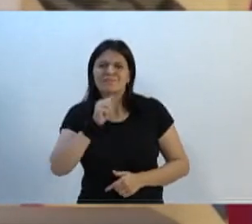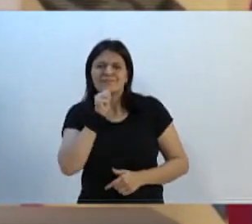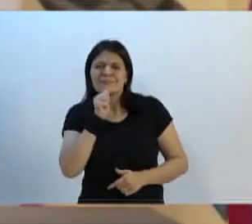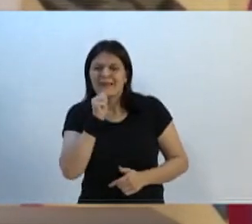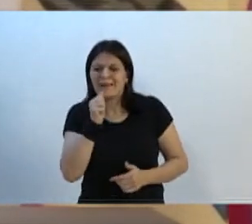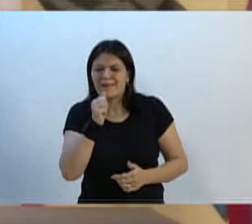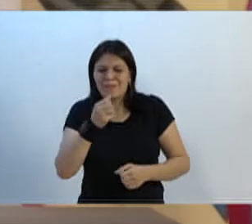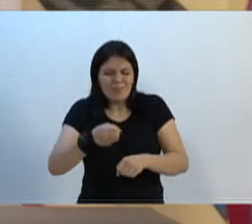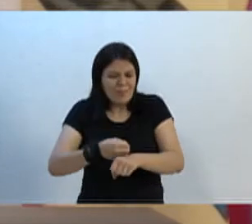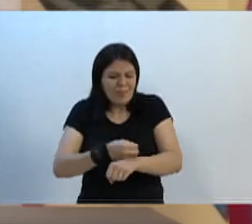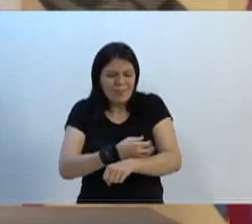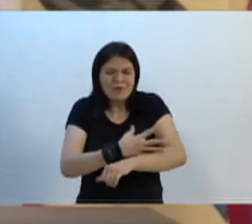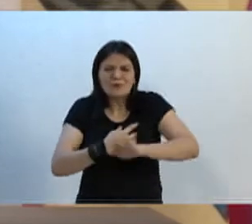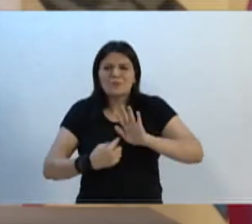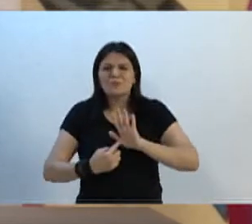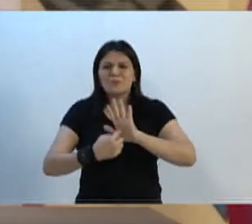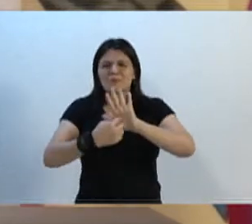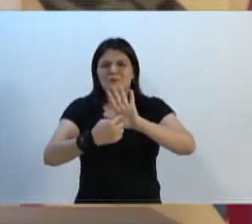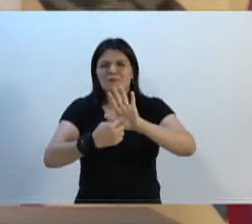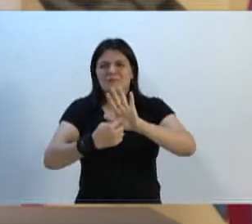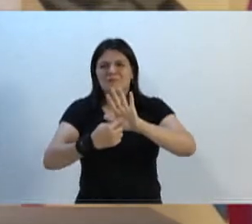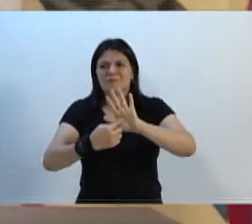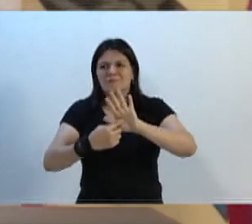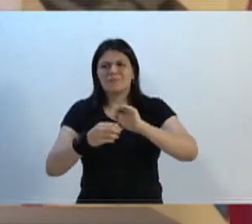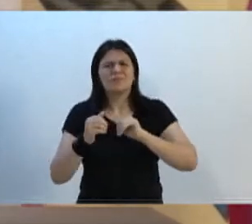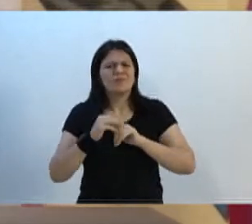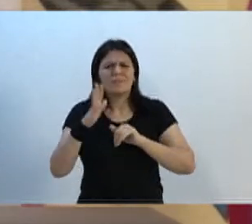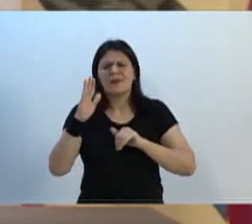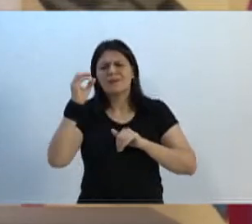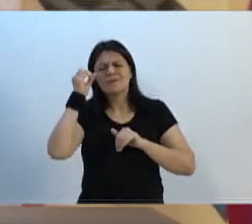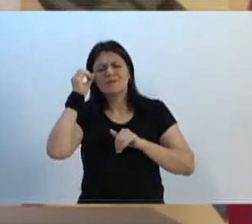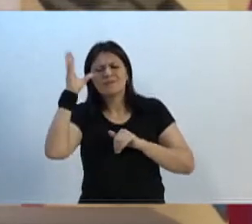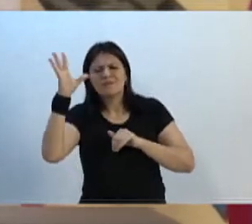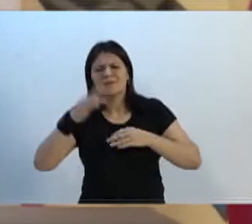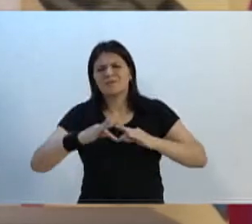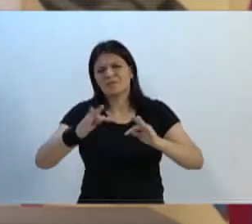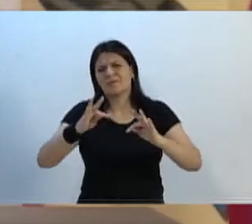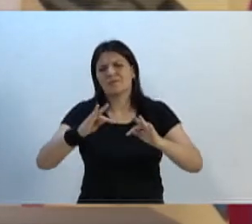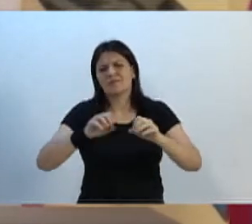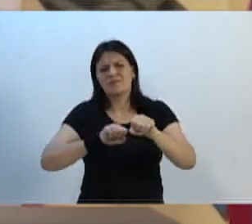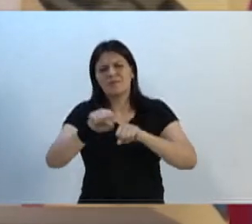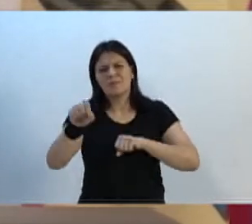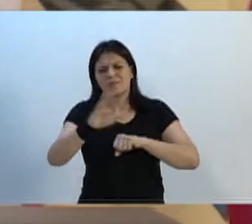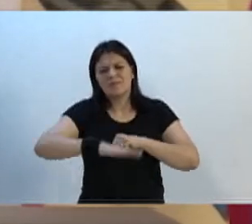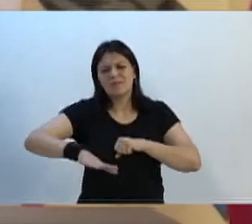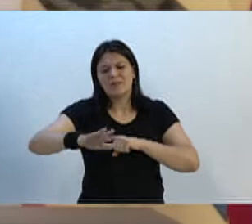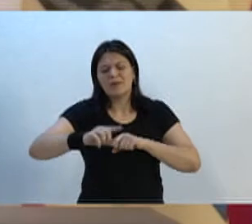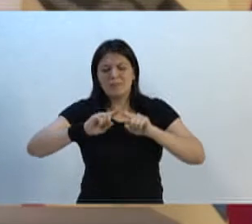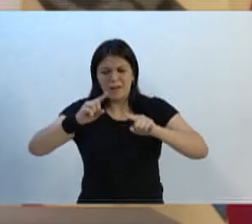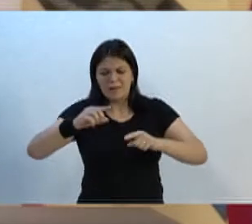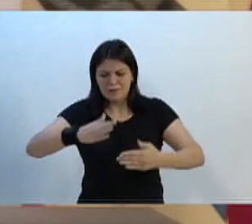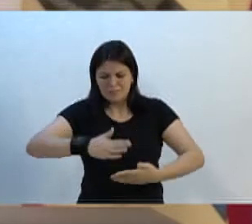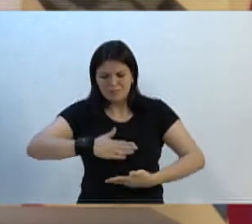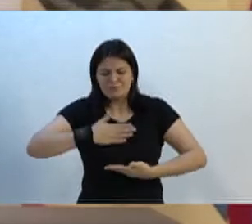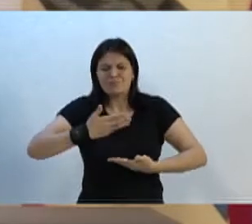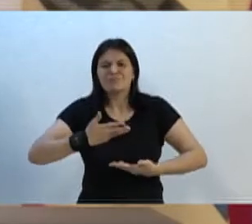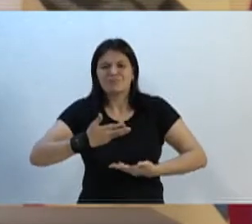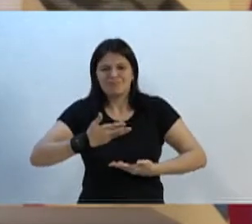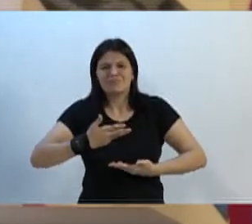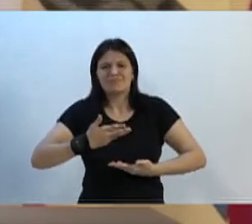emocionalmente com isso por mais que eu tenha conhecimento técnico e formação na área isso me movimenta tá